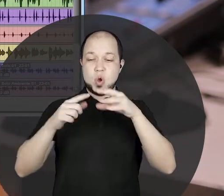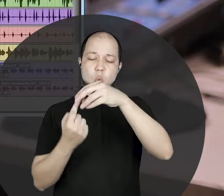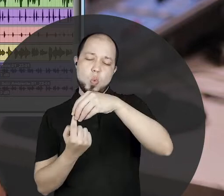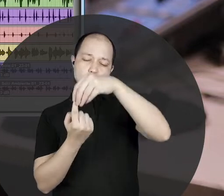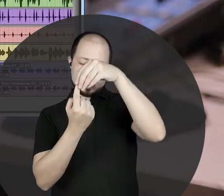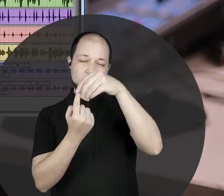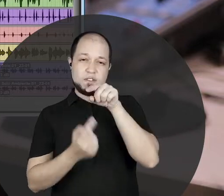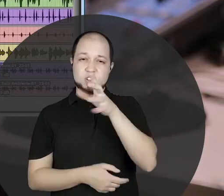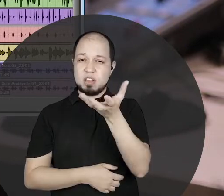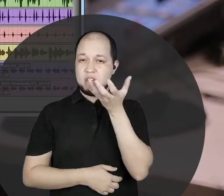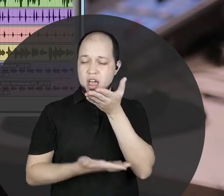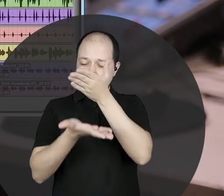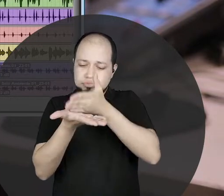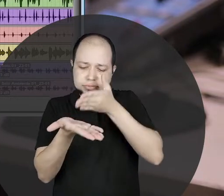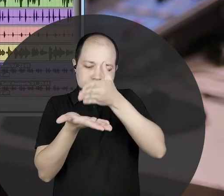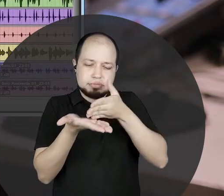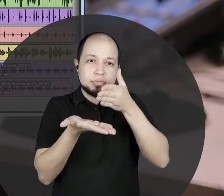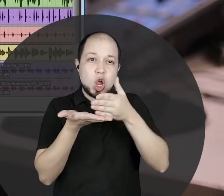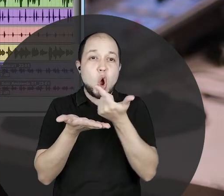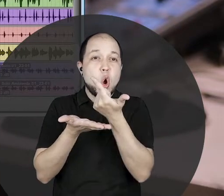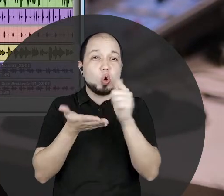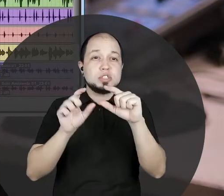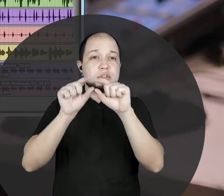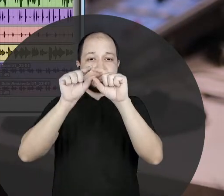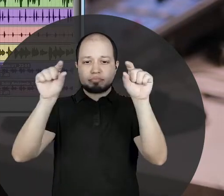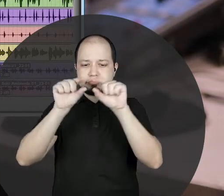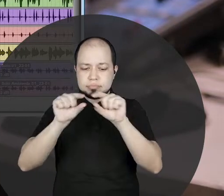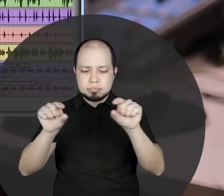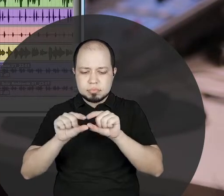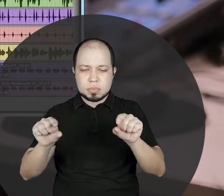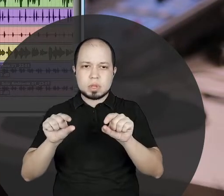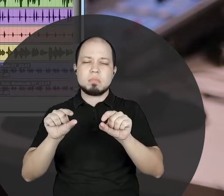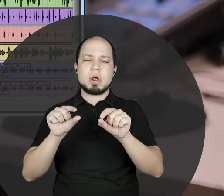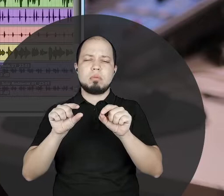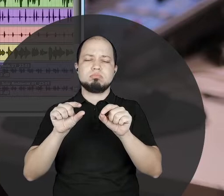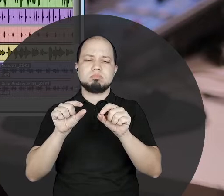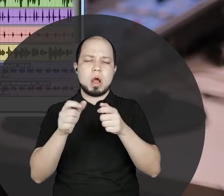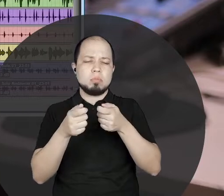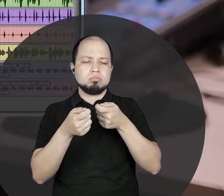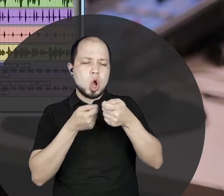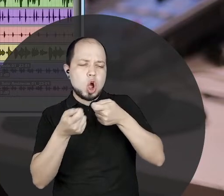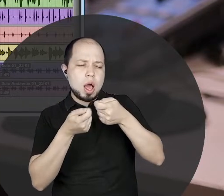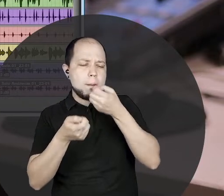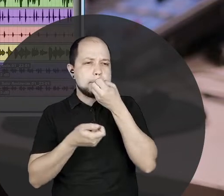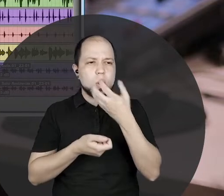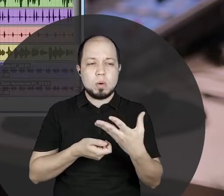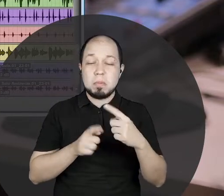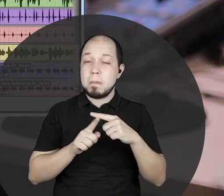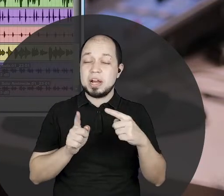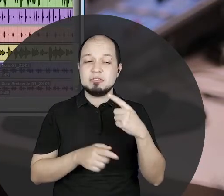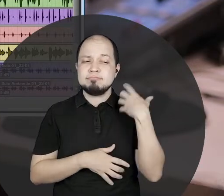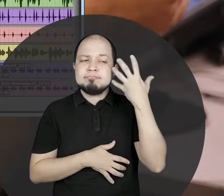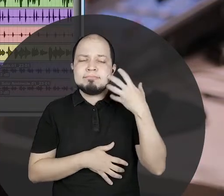quer dividir em outros canais para poder ter mais controle ali dos graves, dos médios, dos agudos. Mas o som aqui eu